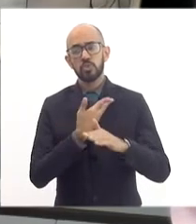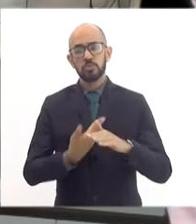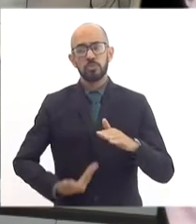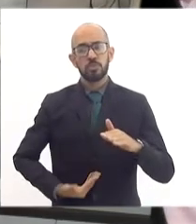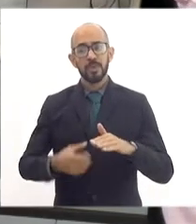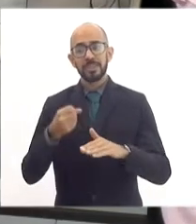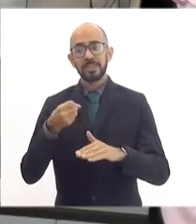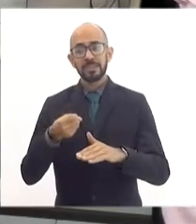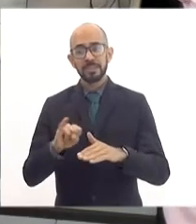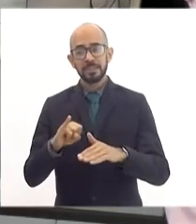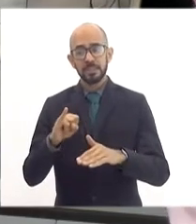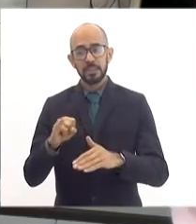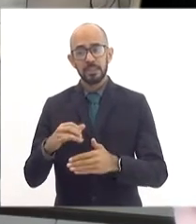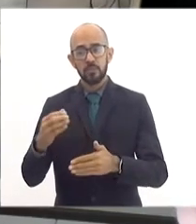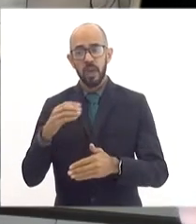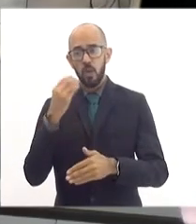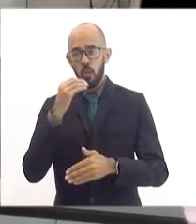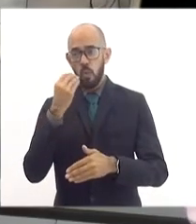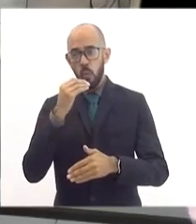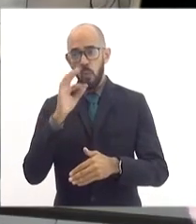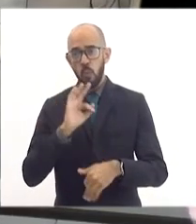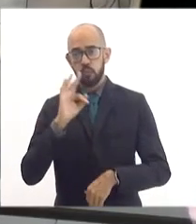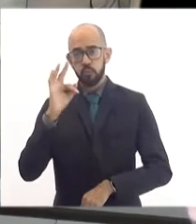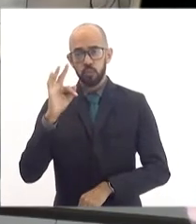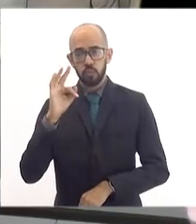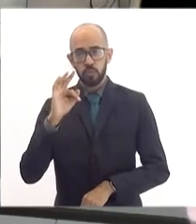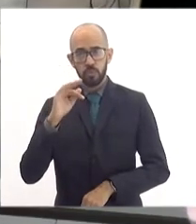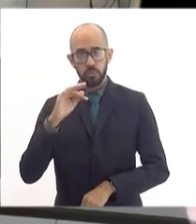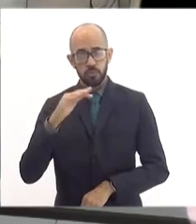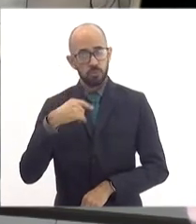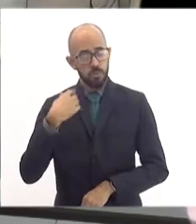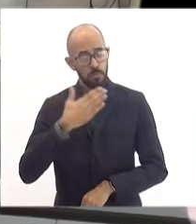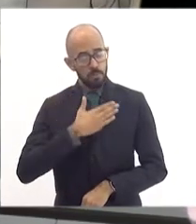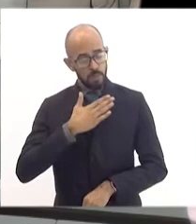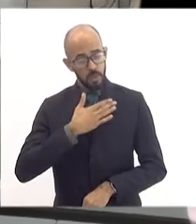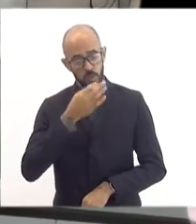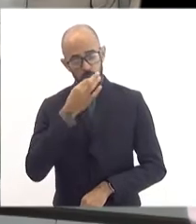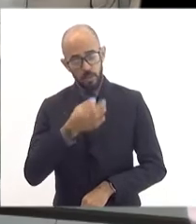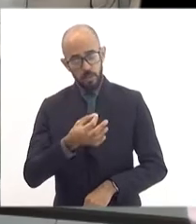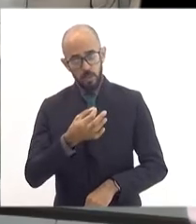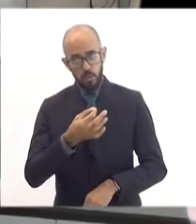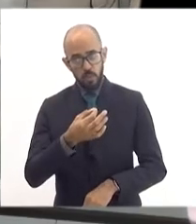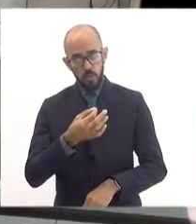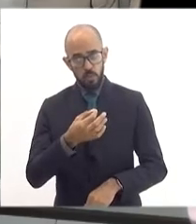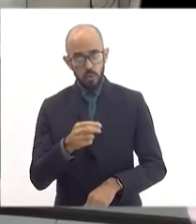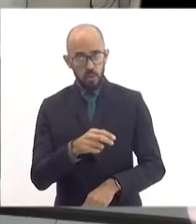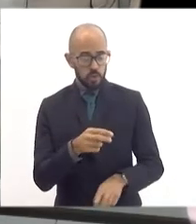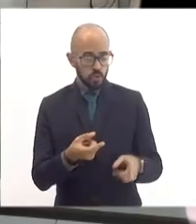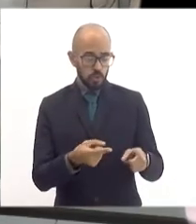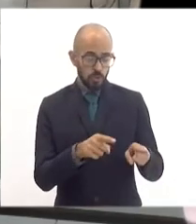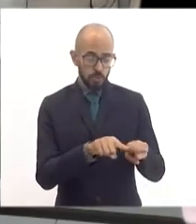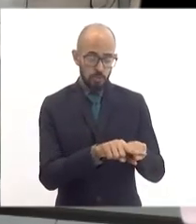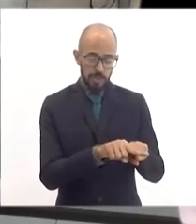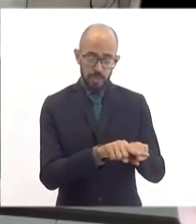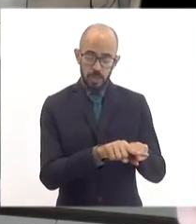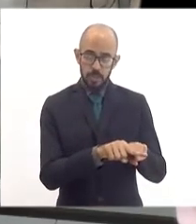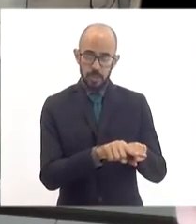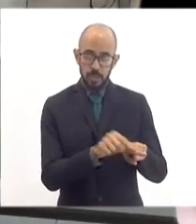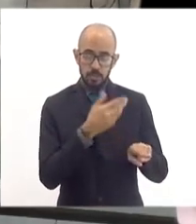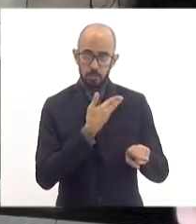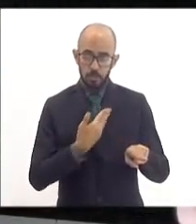desde que rentáveis a longo prazo. Nos parece que entre entes públicos não caberia